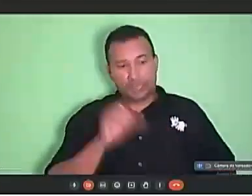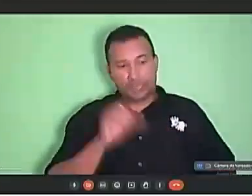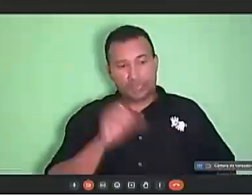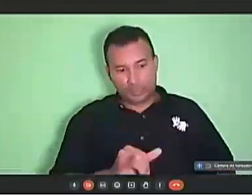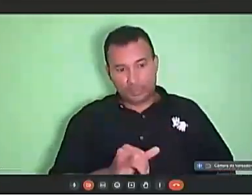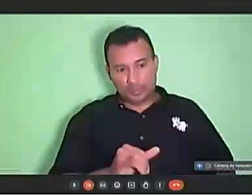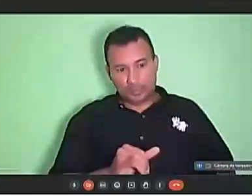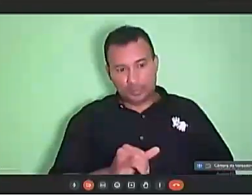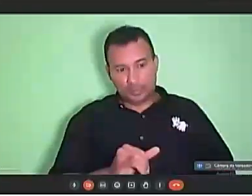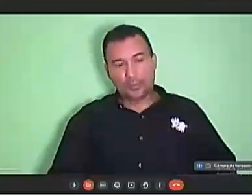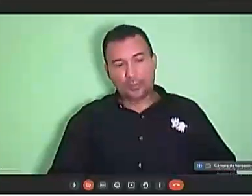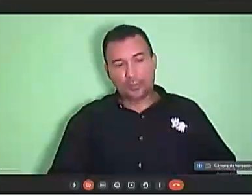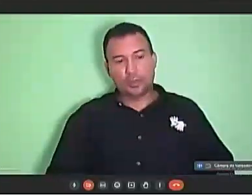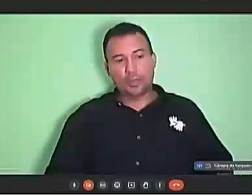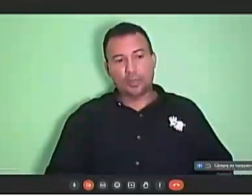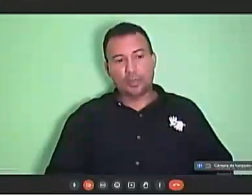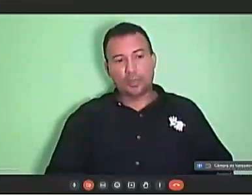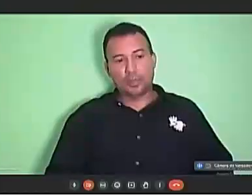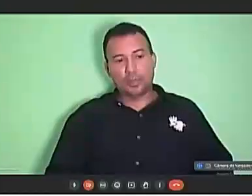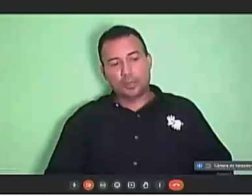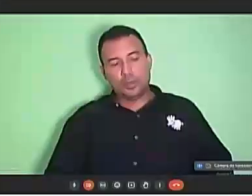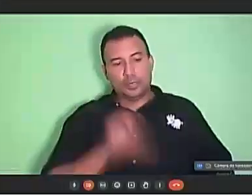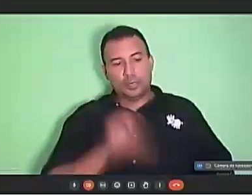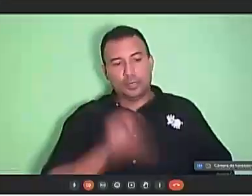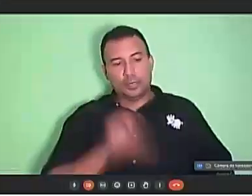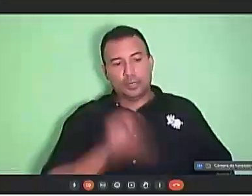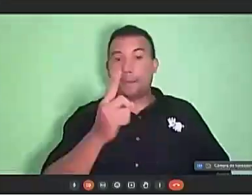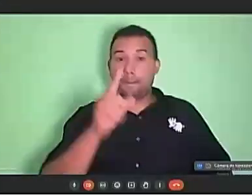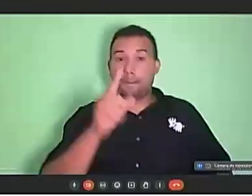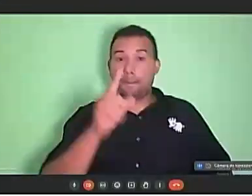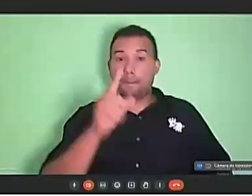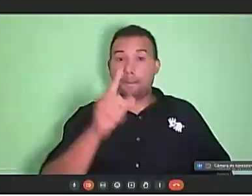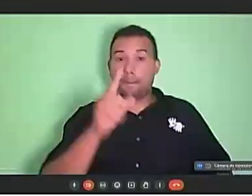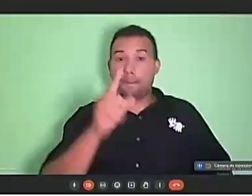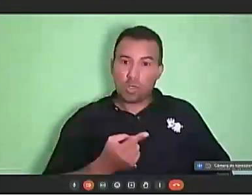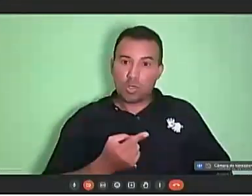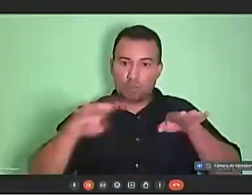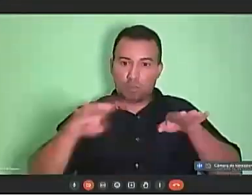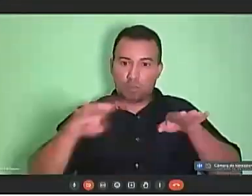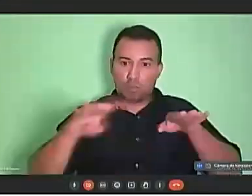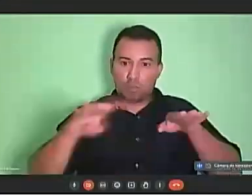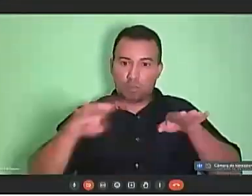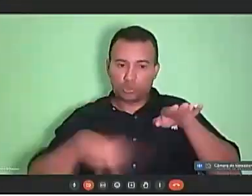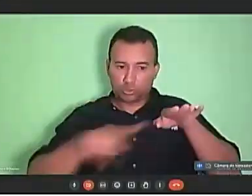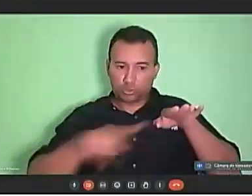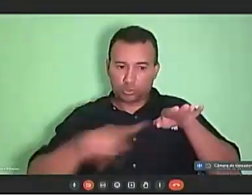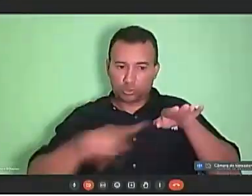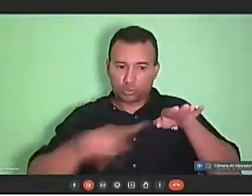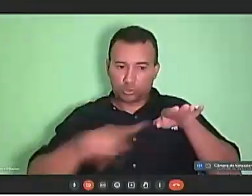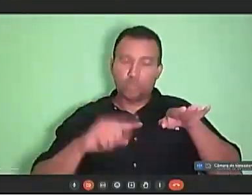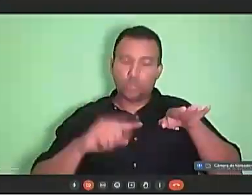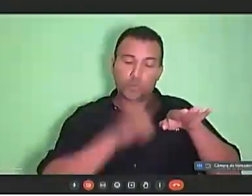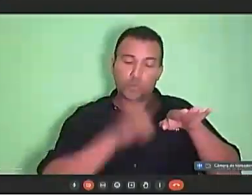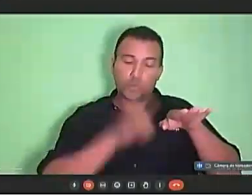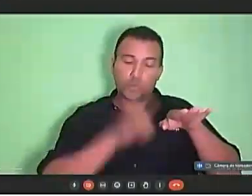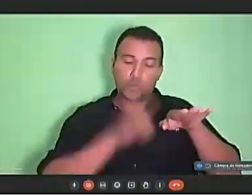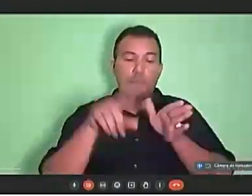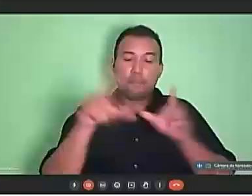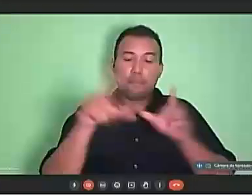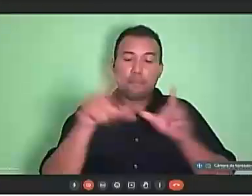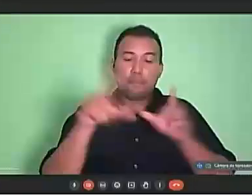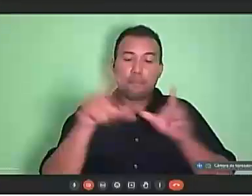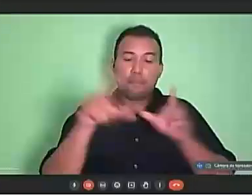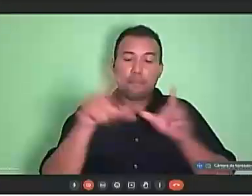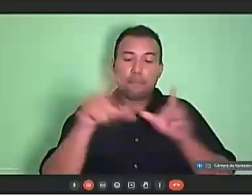vazões pequenas, para baixo de 1000, que é a primeira reta ali, a gente conseguiria diminuir bastante os níveis aqui nas cidades. Quase